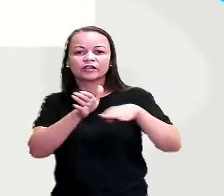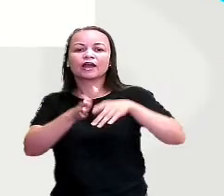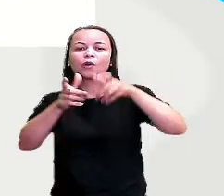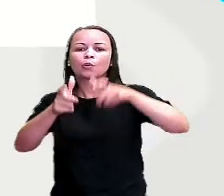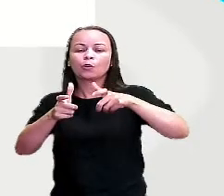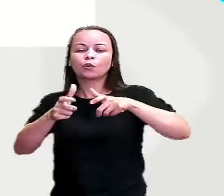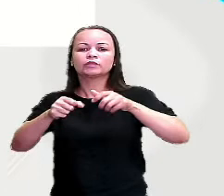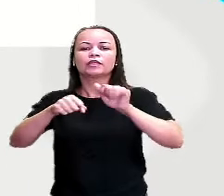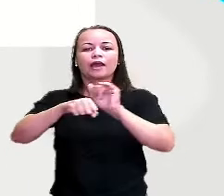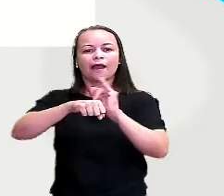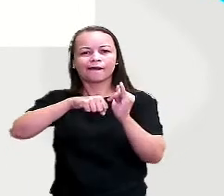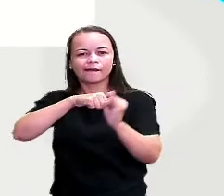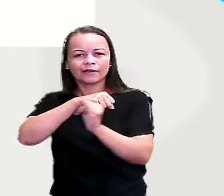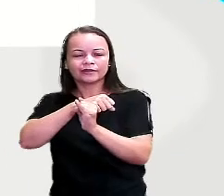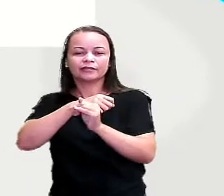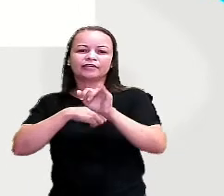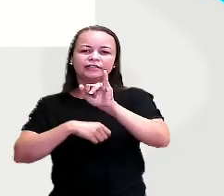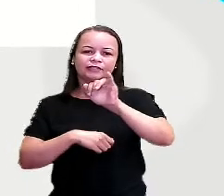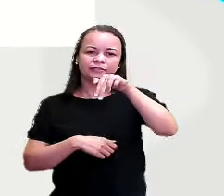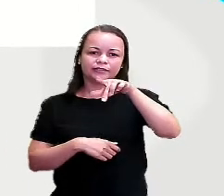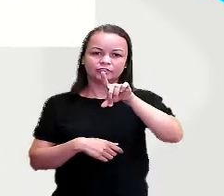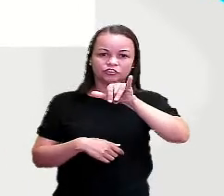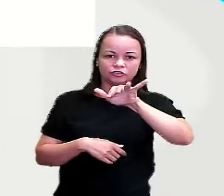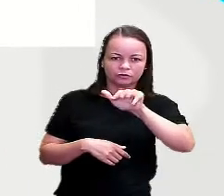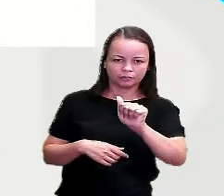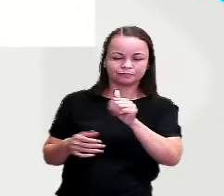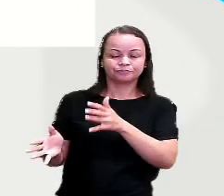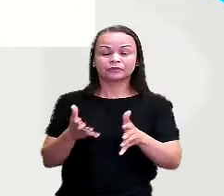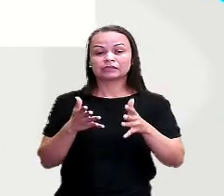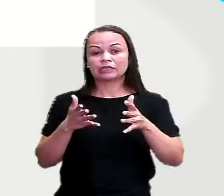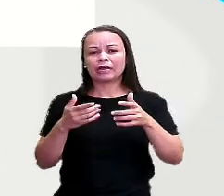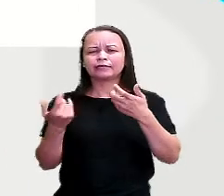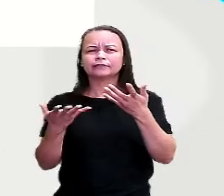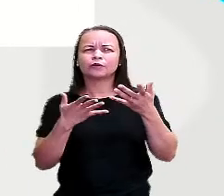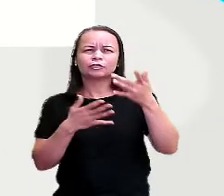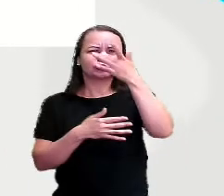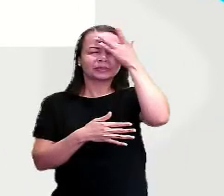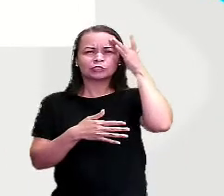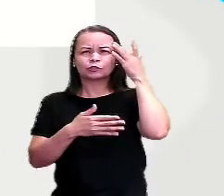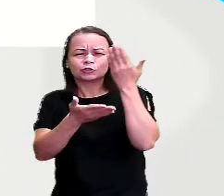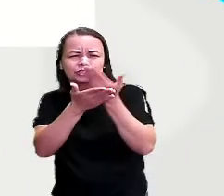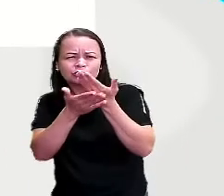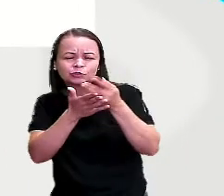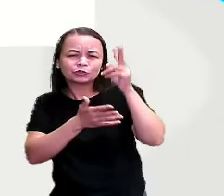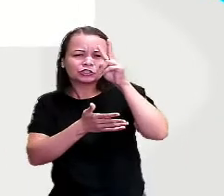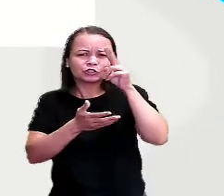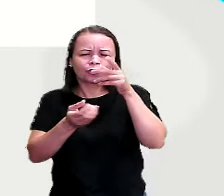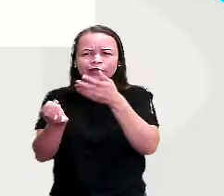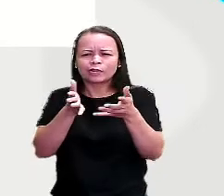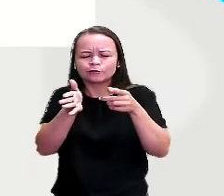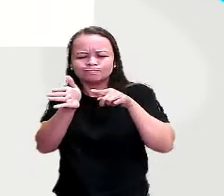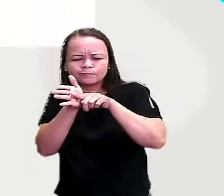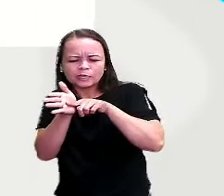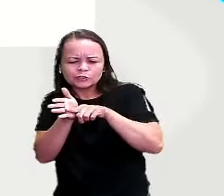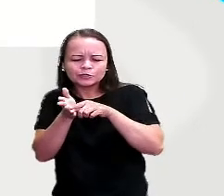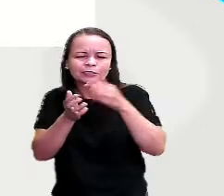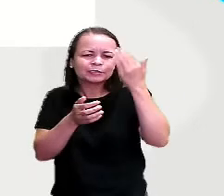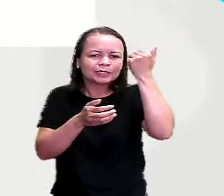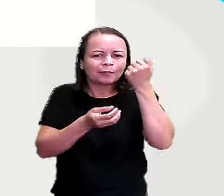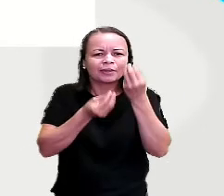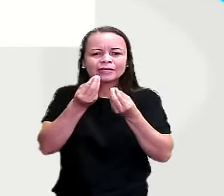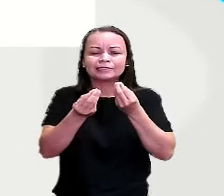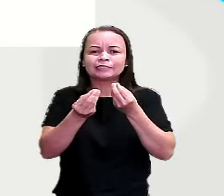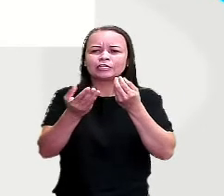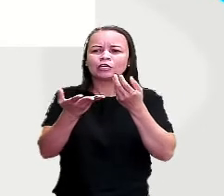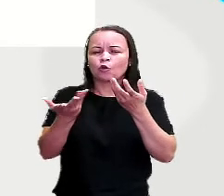Os historiadores ainda discutem atualmente se houve realmente a intenção de chegar da chegada dos portugueses aqui